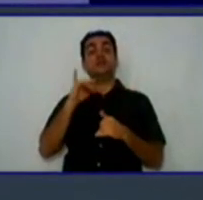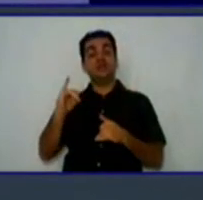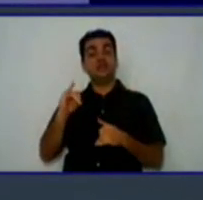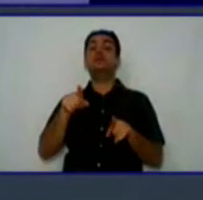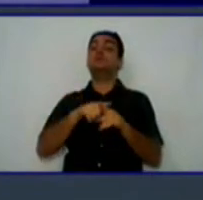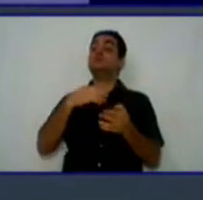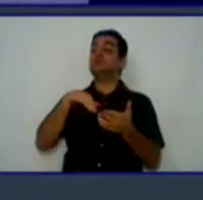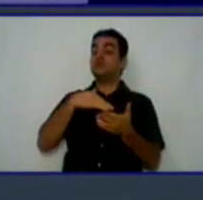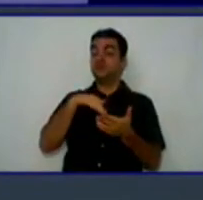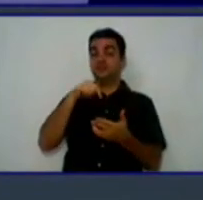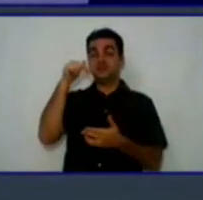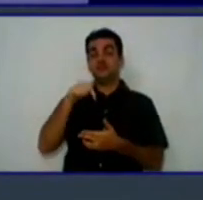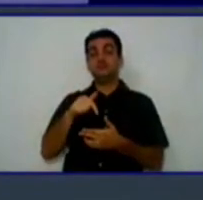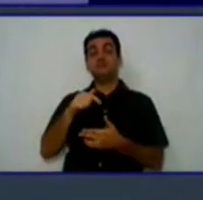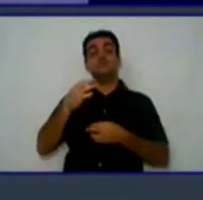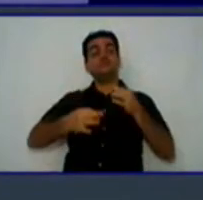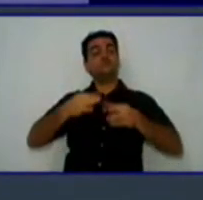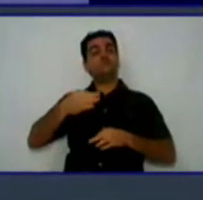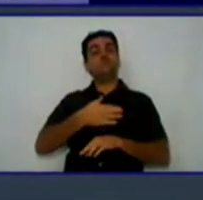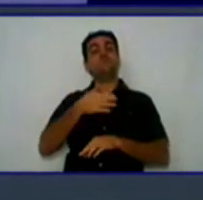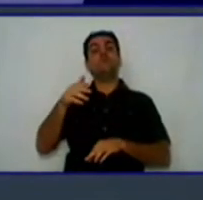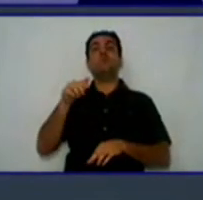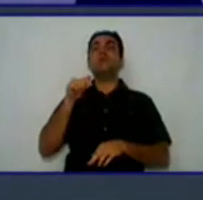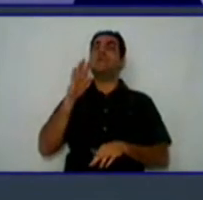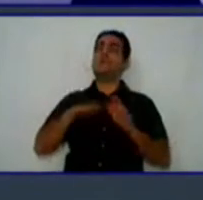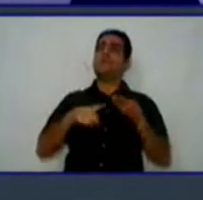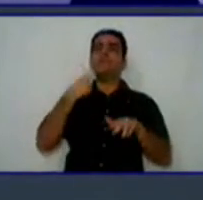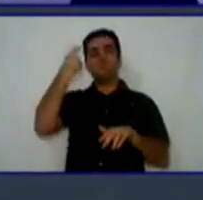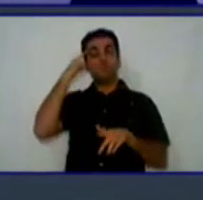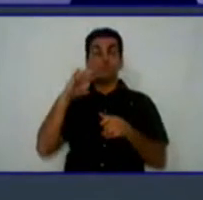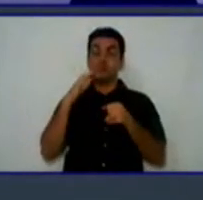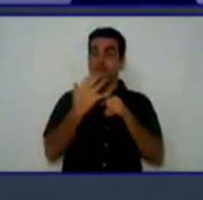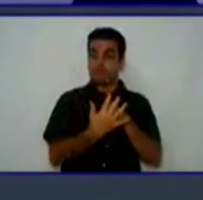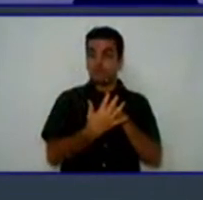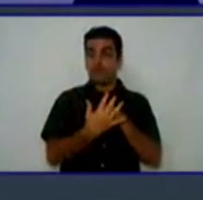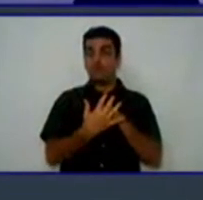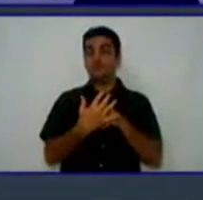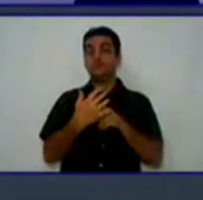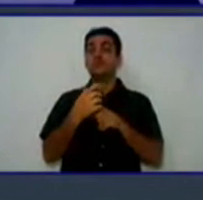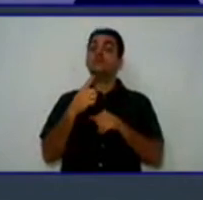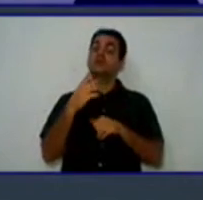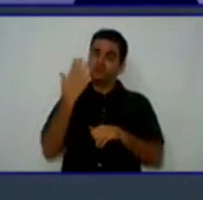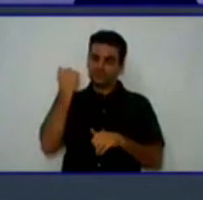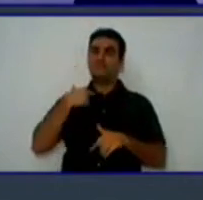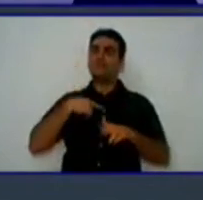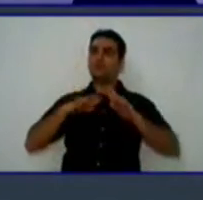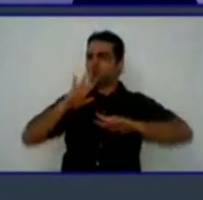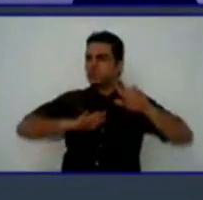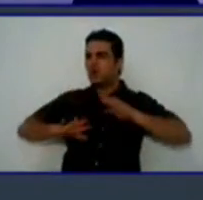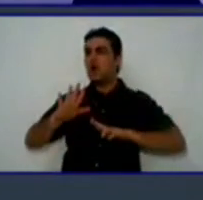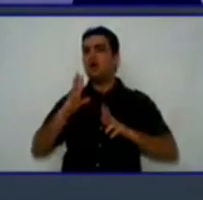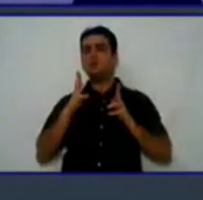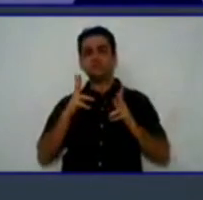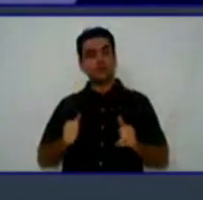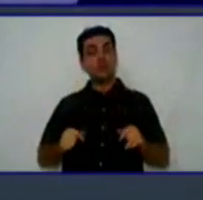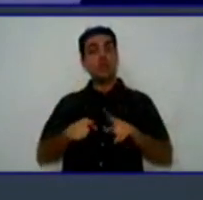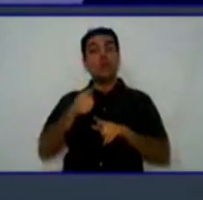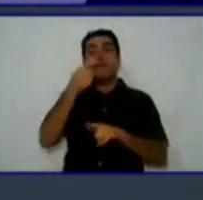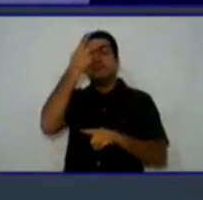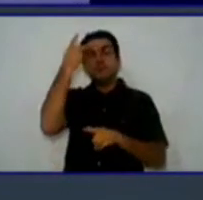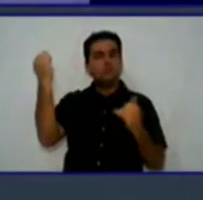Secretaria Judiciária, que mesmo durante a pandemia, com os cuidados próprios e pessoal mínimo e